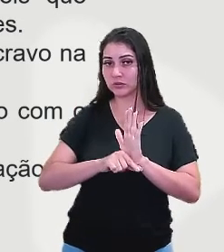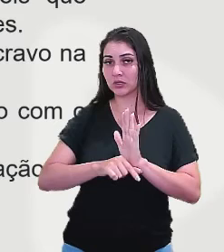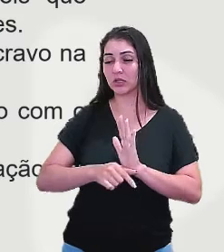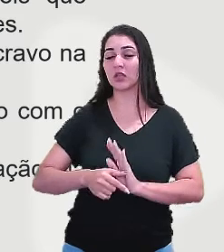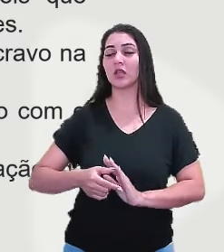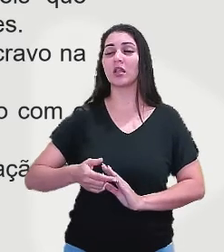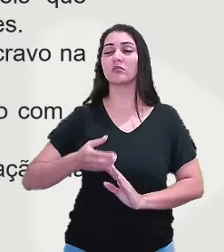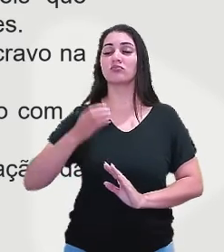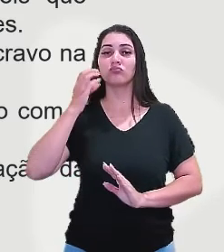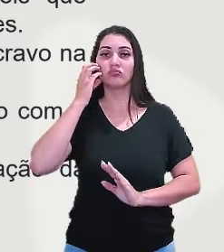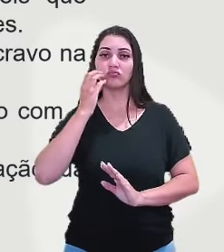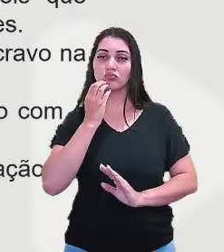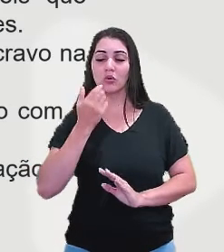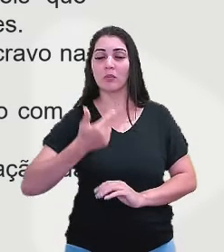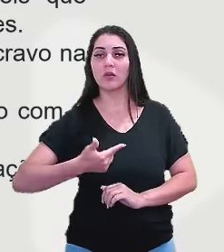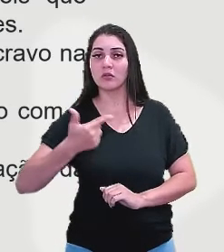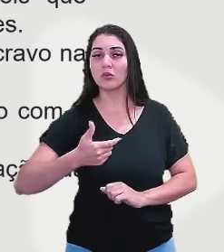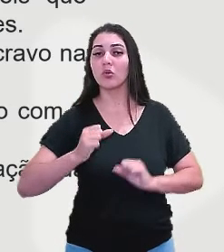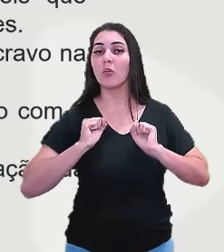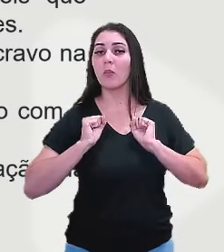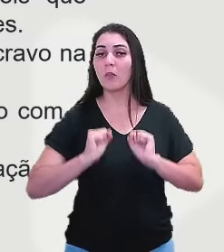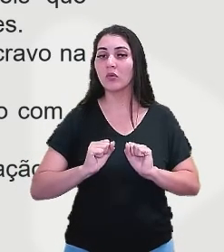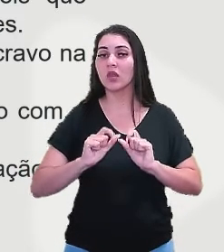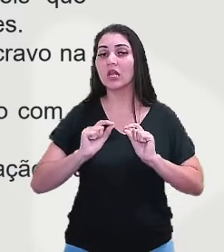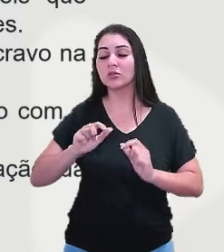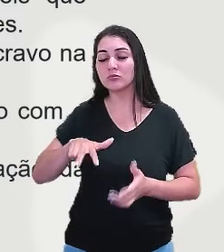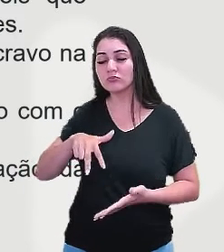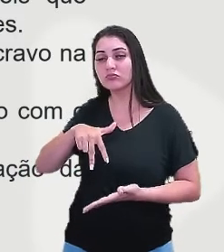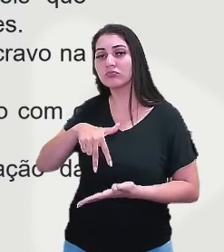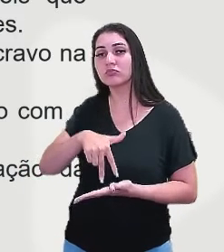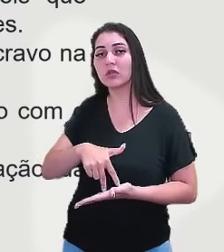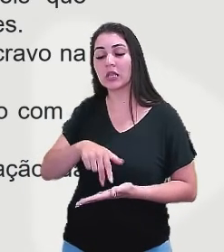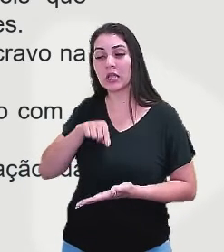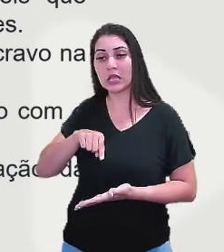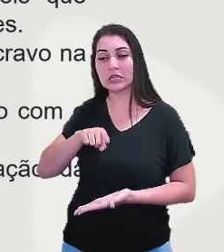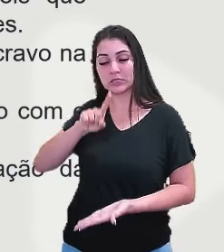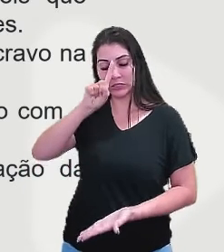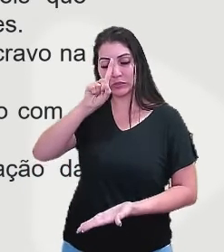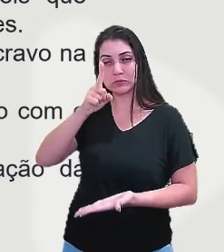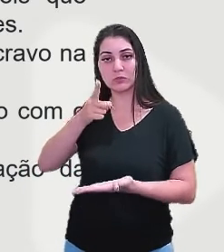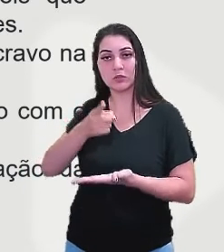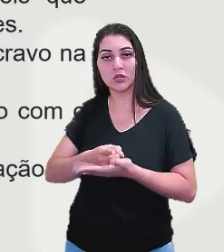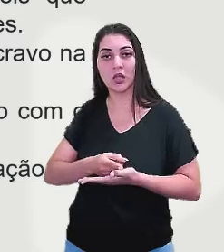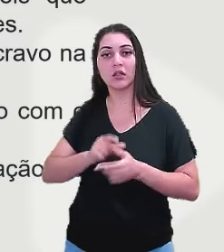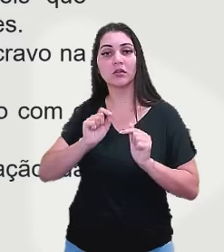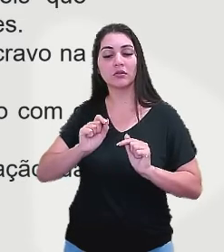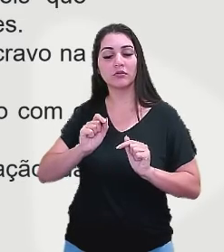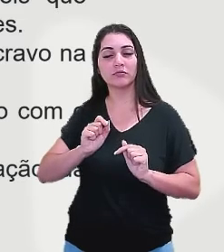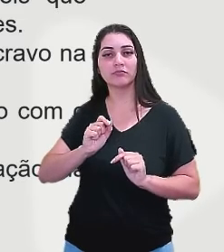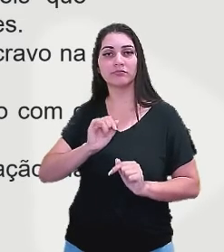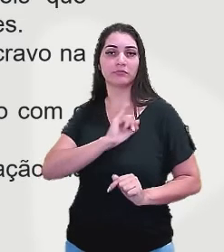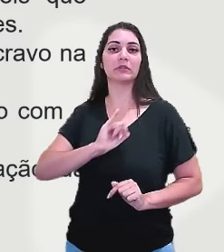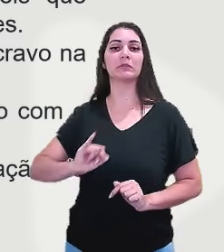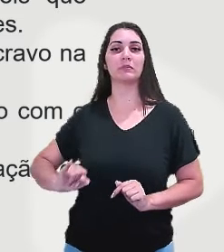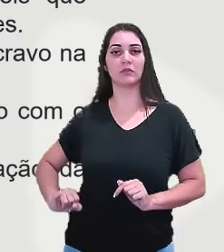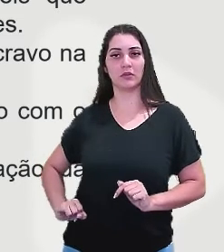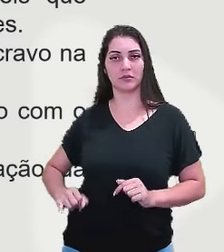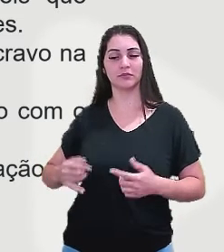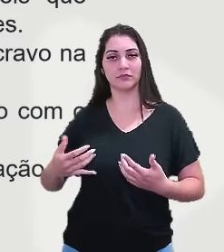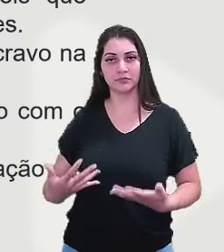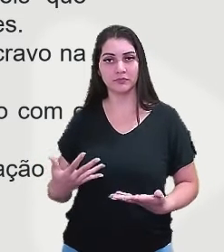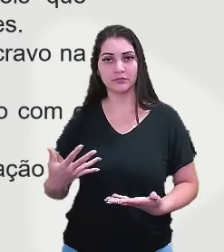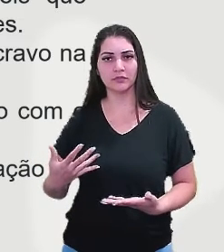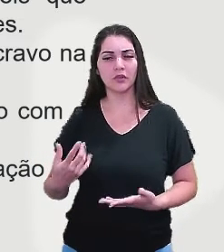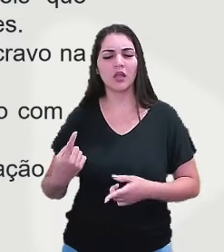II pudesse exercer esse mandato aí de imperador. Então,